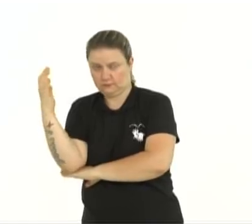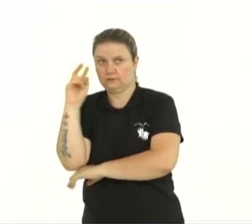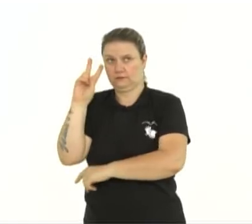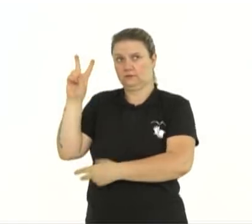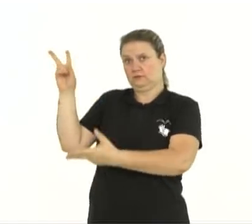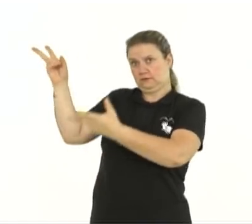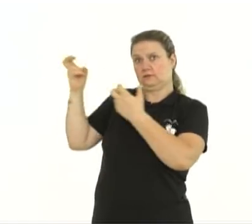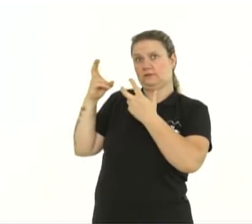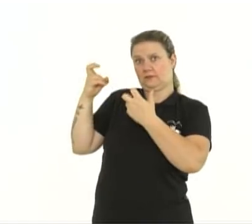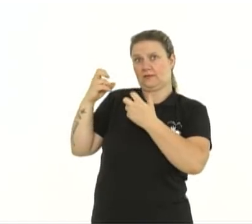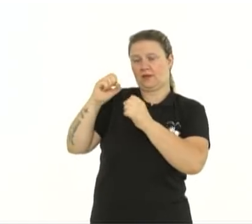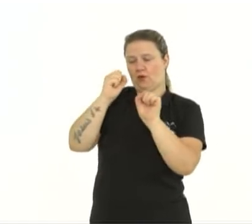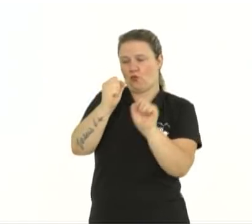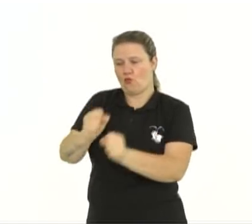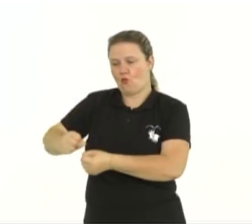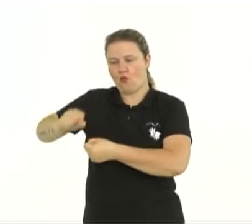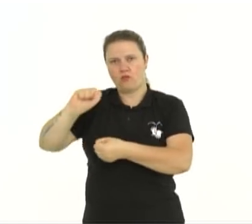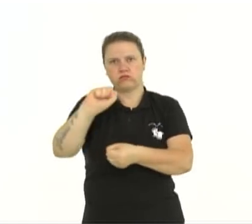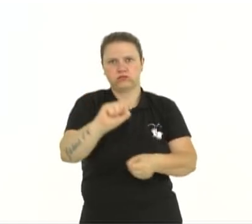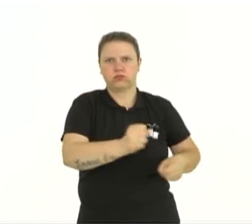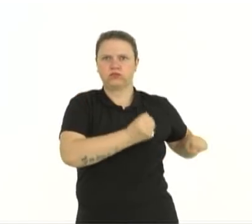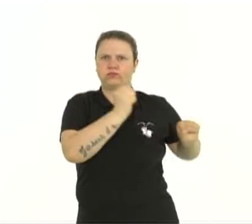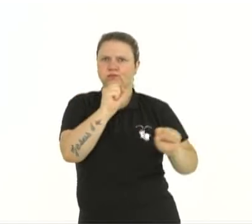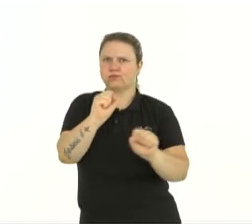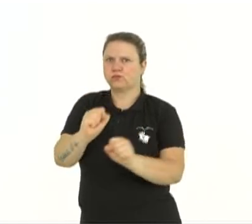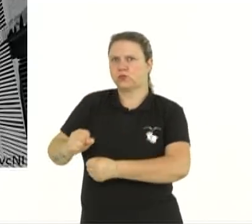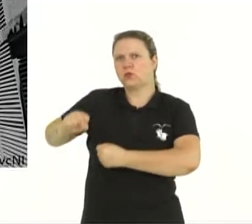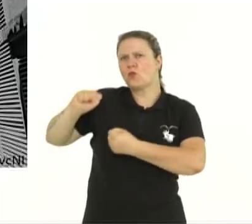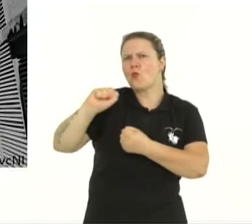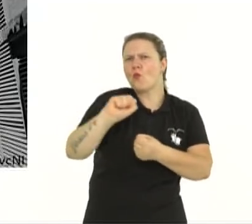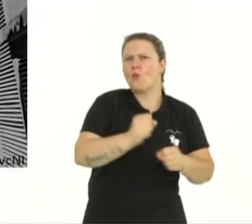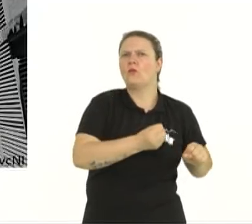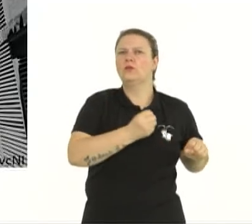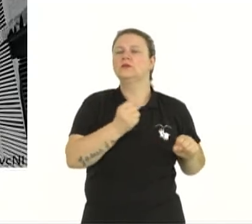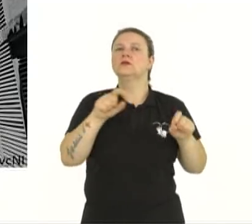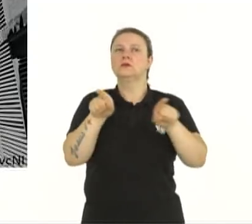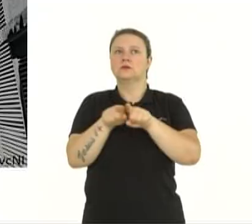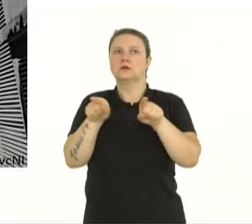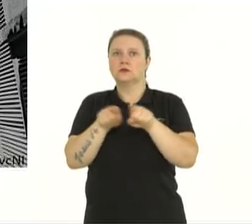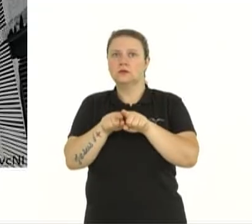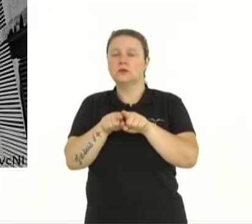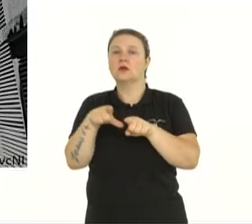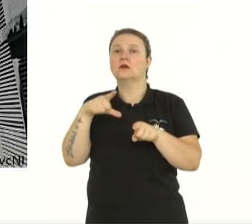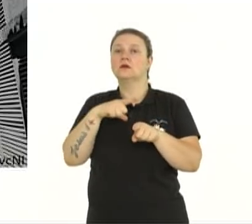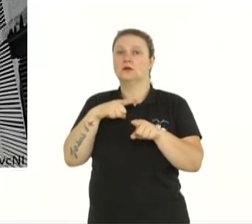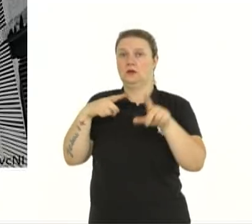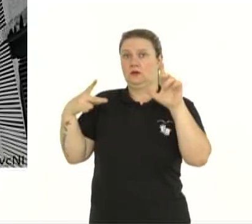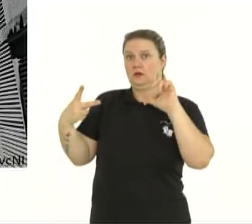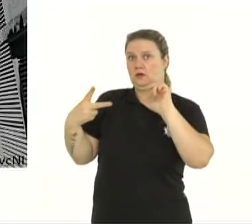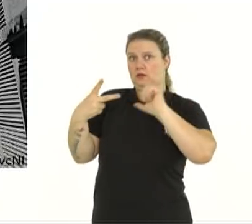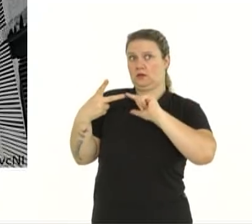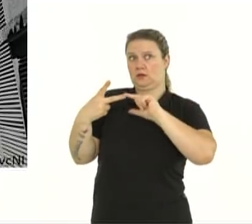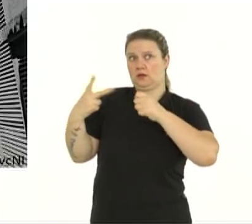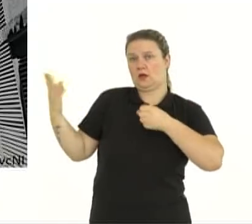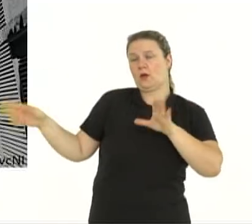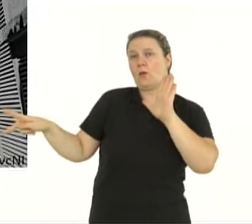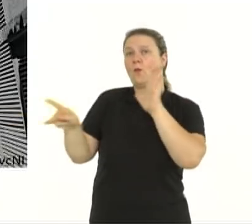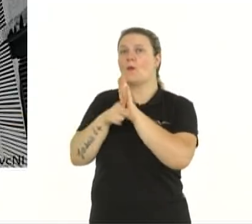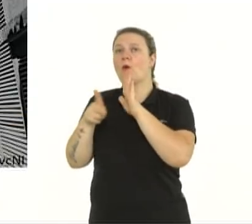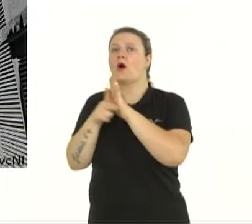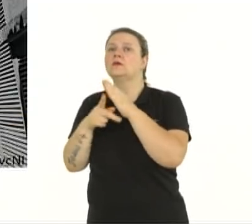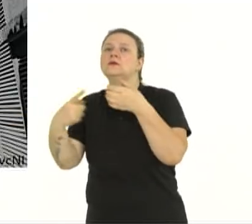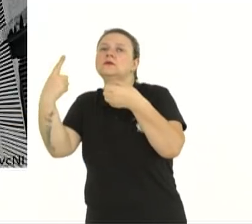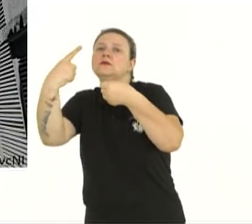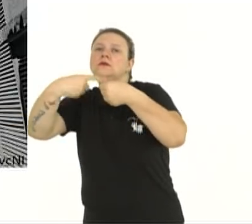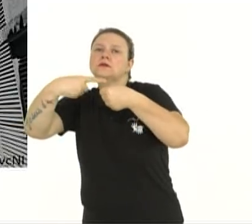vendo um caiaque e ele praticando aqui na natureza, e as práticas corporais de aventuras urbanas. Aqui o